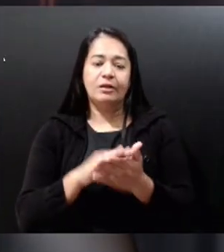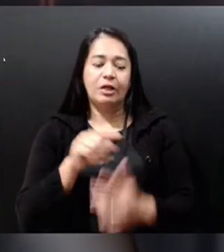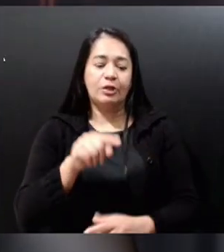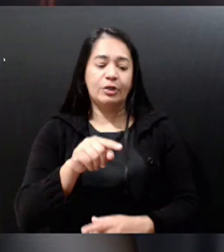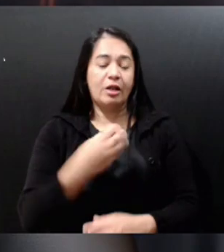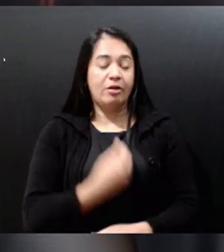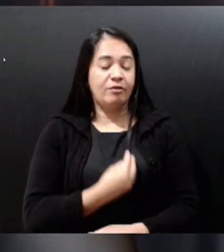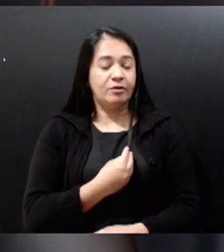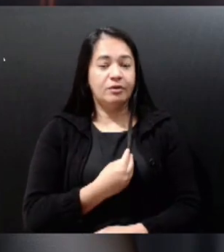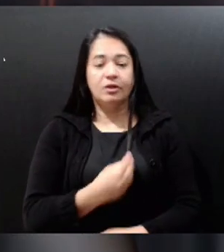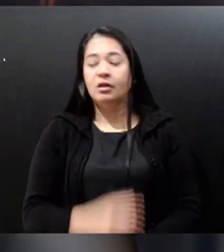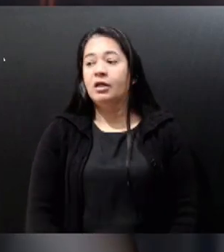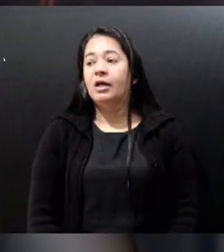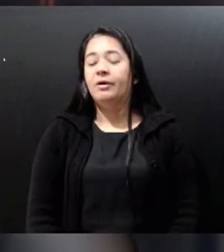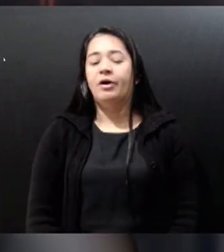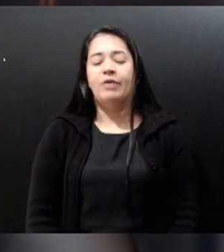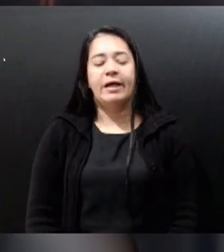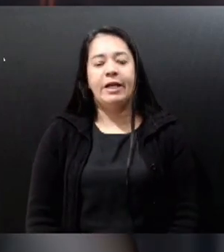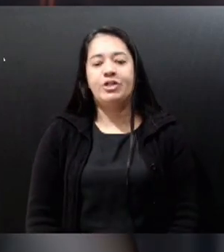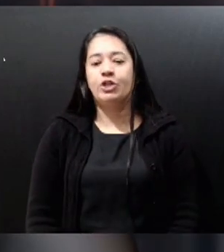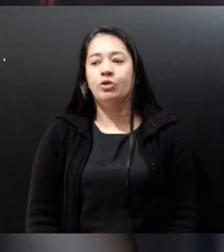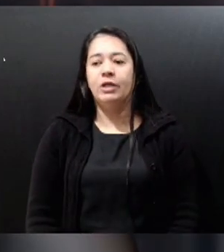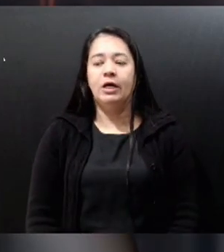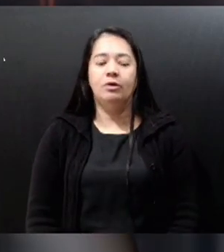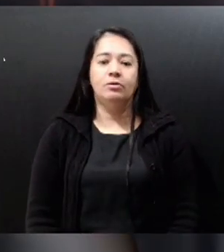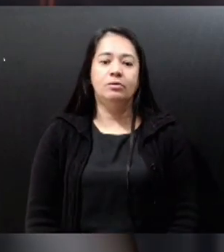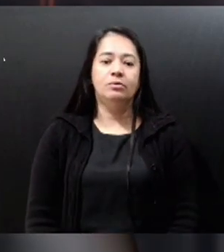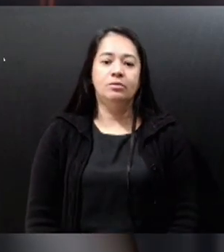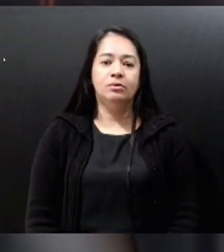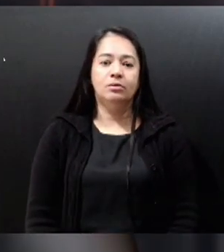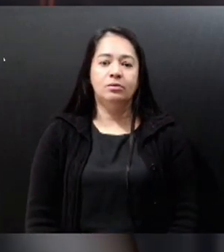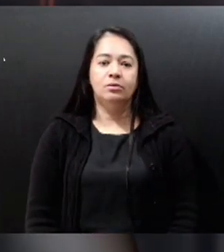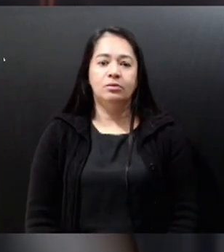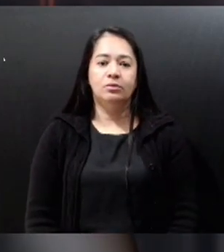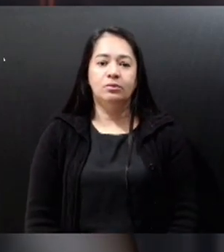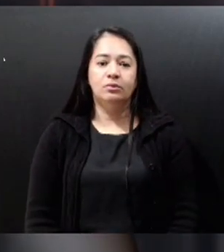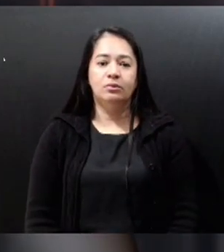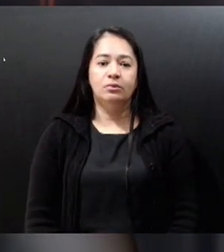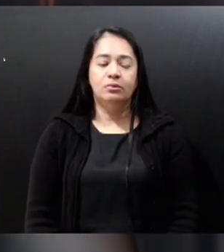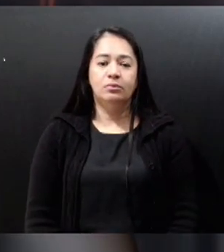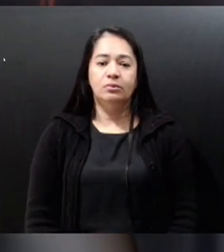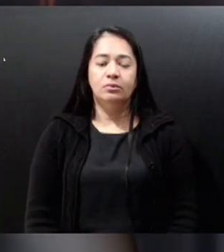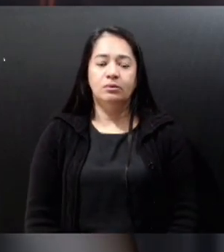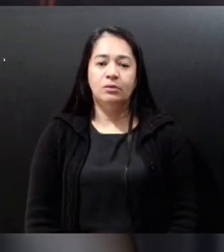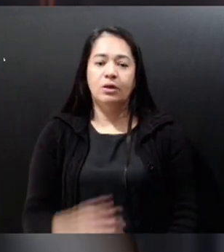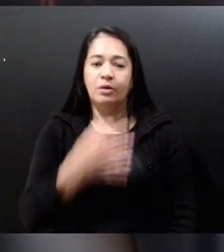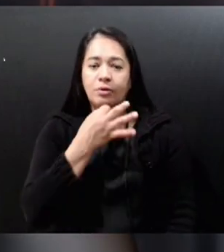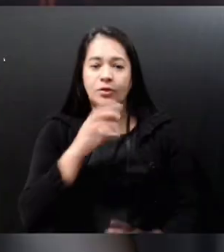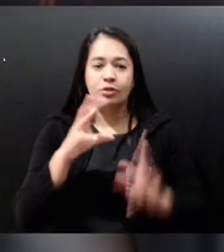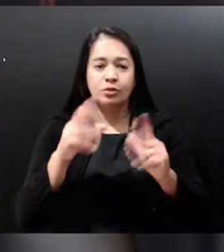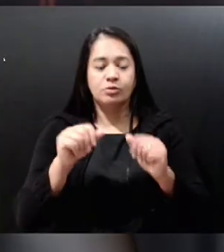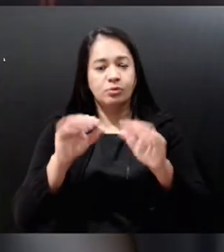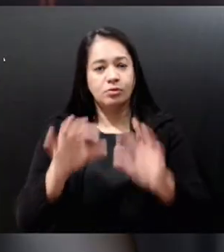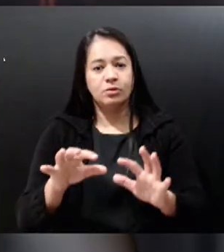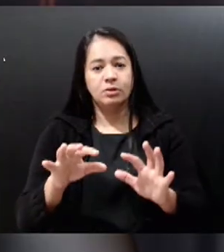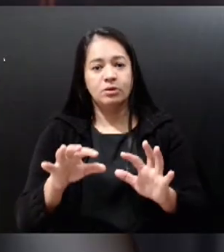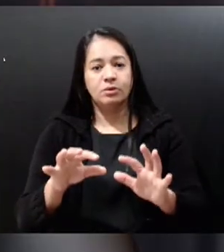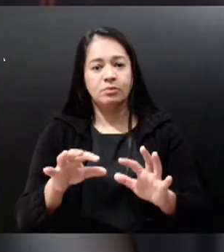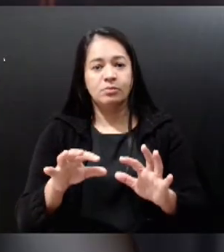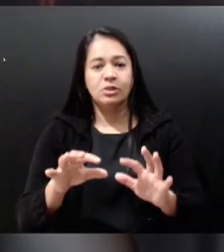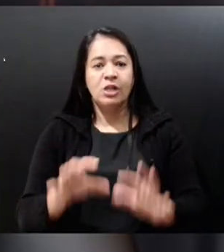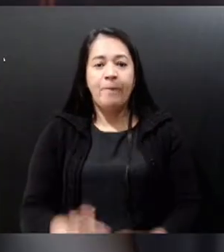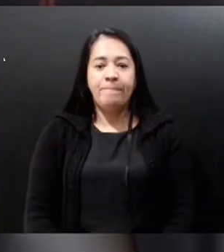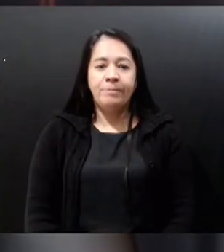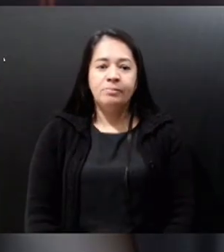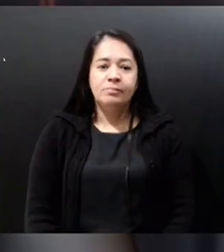Então ela se sente excluída, ela se sente isolada. Então, eu acho que tudo isso vai permitindo essas trocas